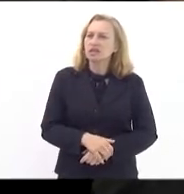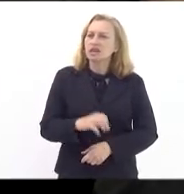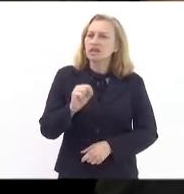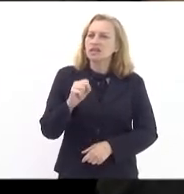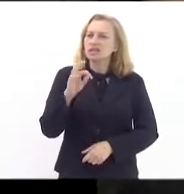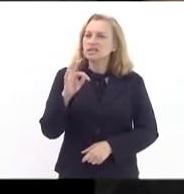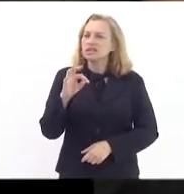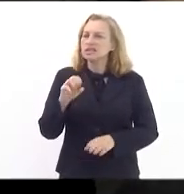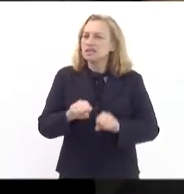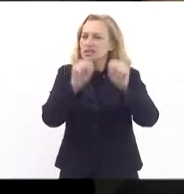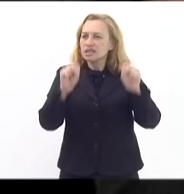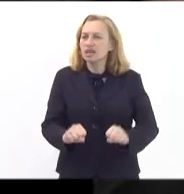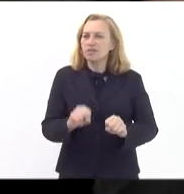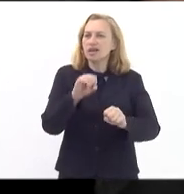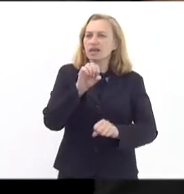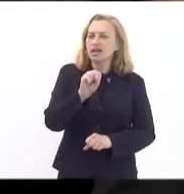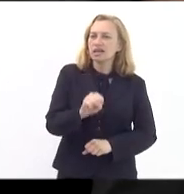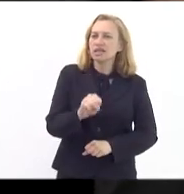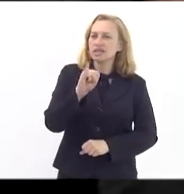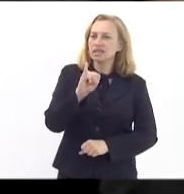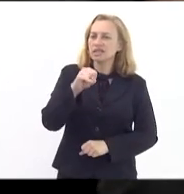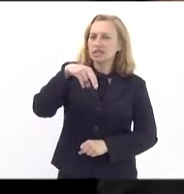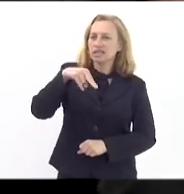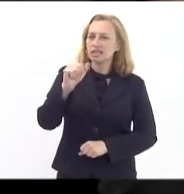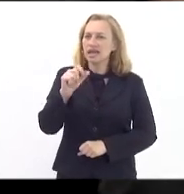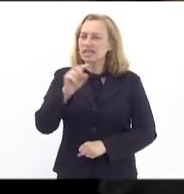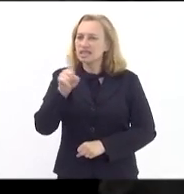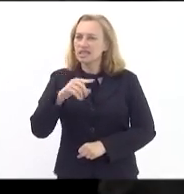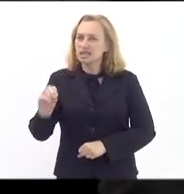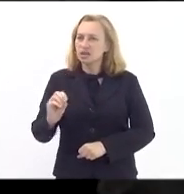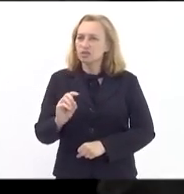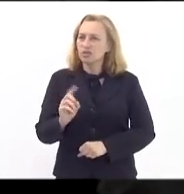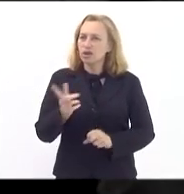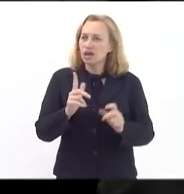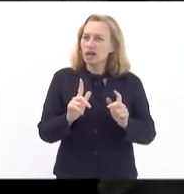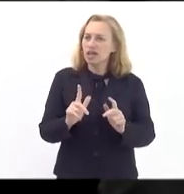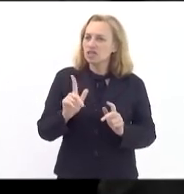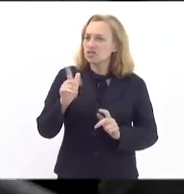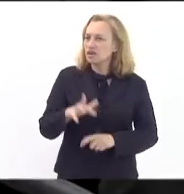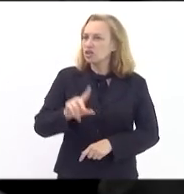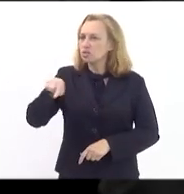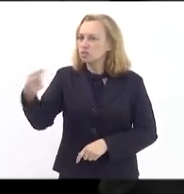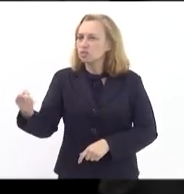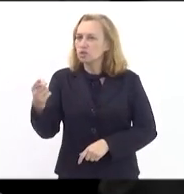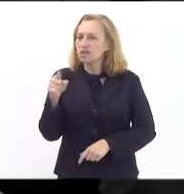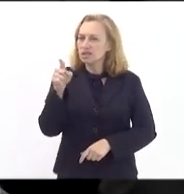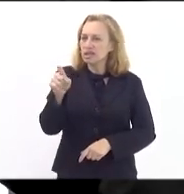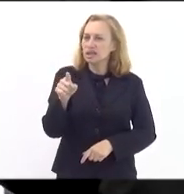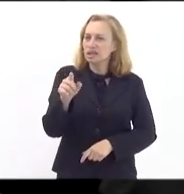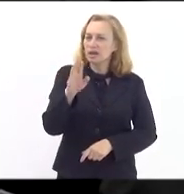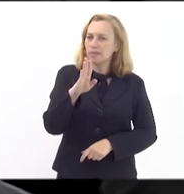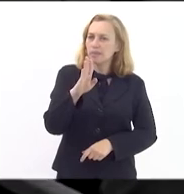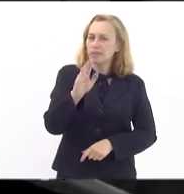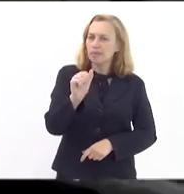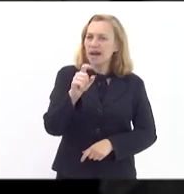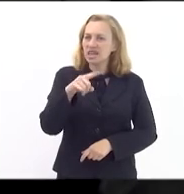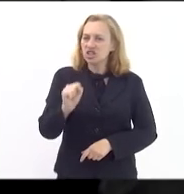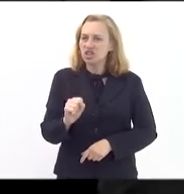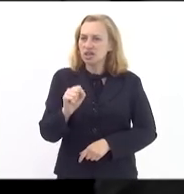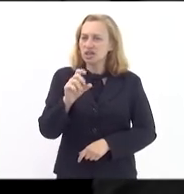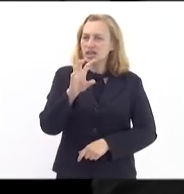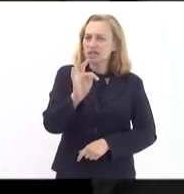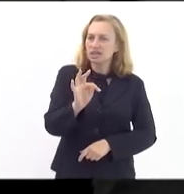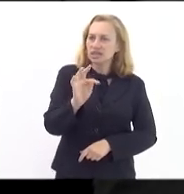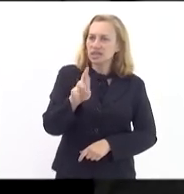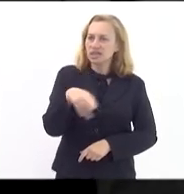sinalização esse cabo não é como esse que que eu quero dizer esse cabo aqui é de baixo atenção é mais ou menos vou